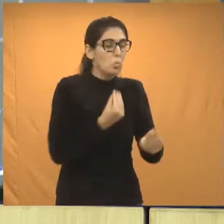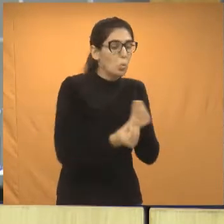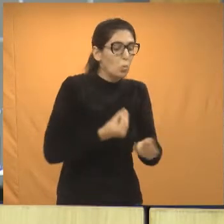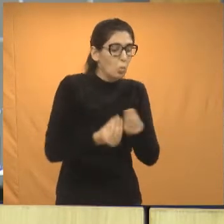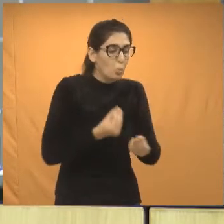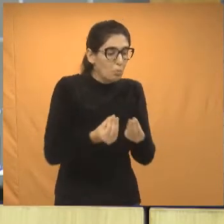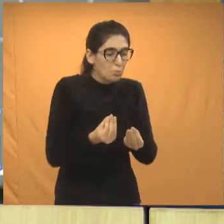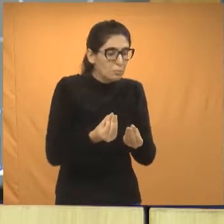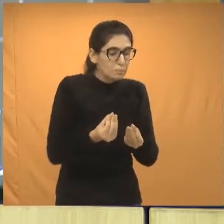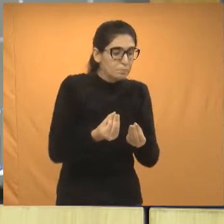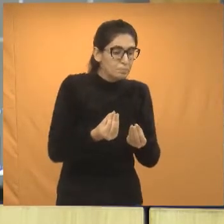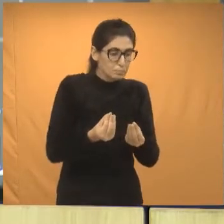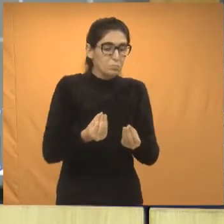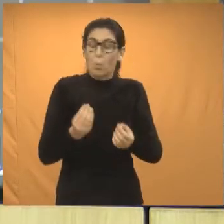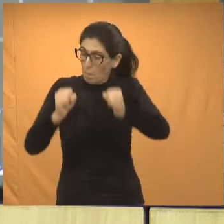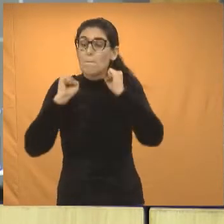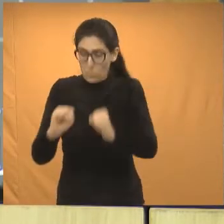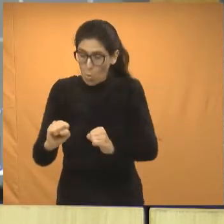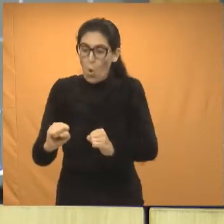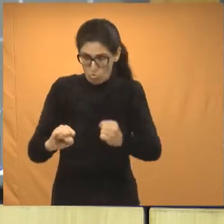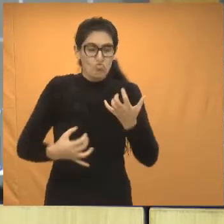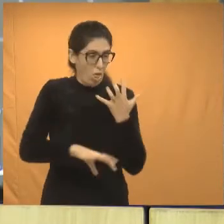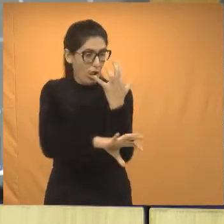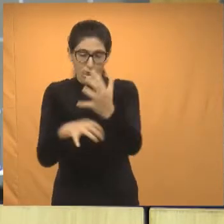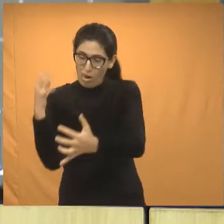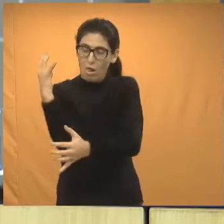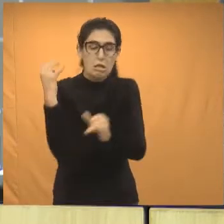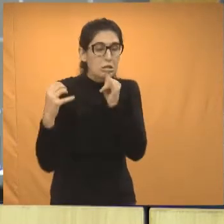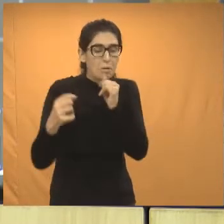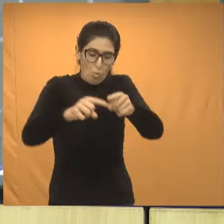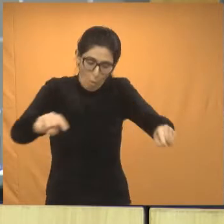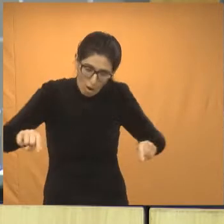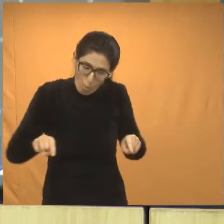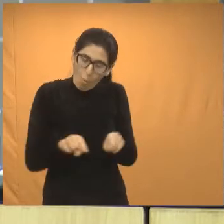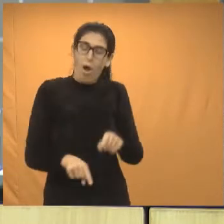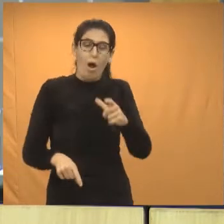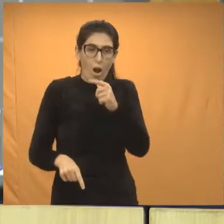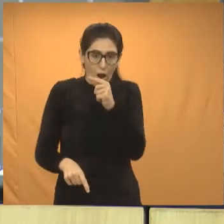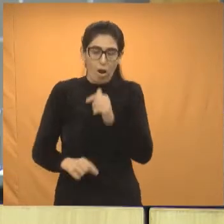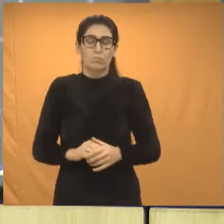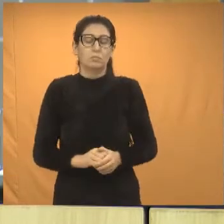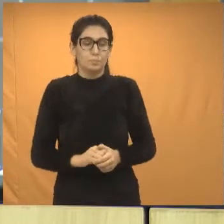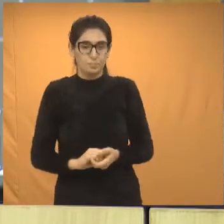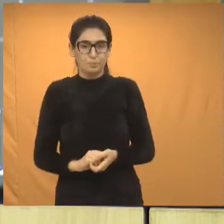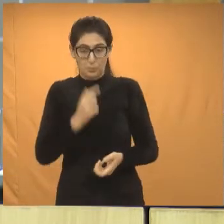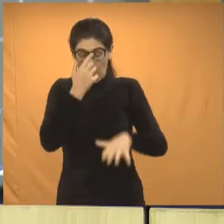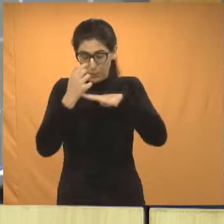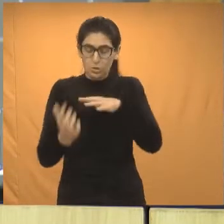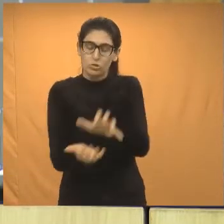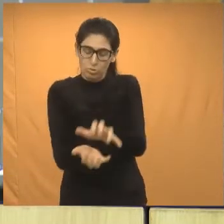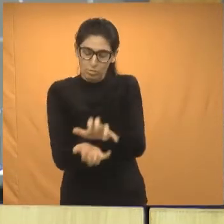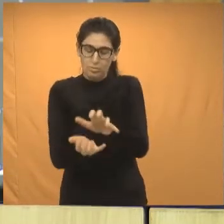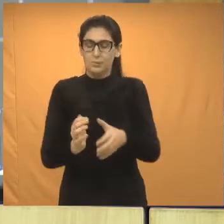o licenciamento ambiental de empreendimentos e atividades de impactos local no município